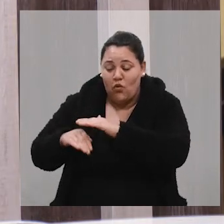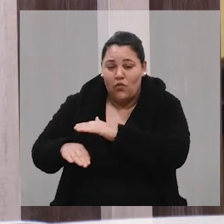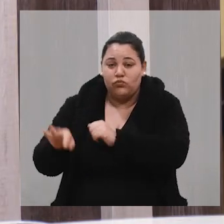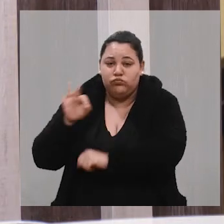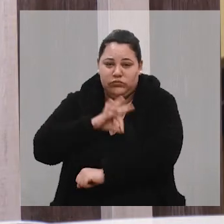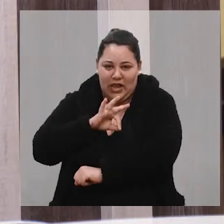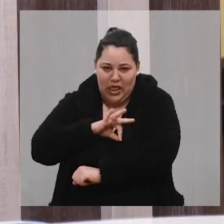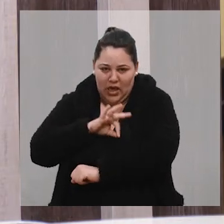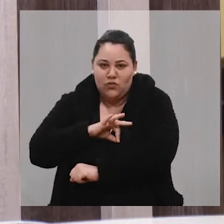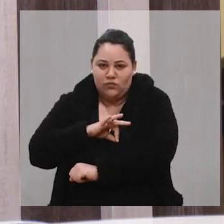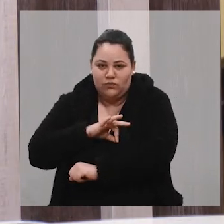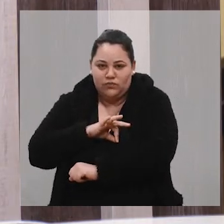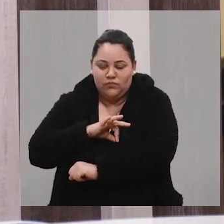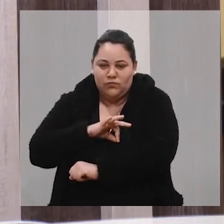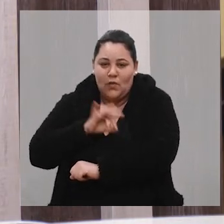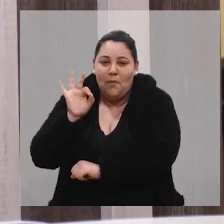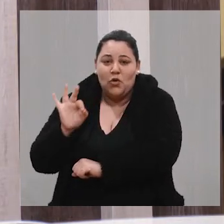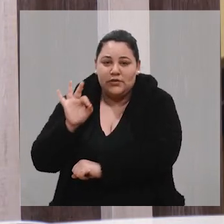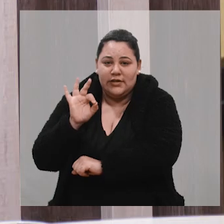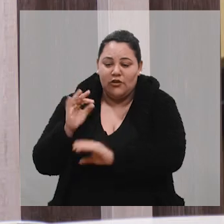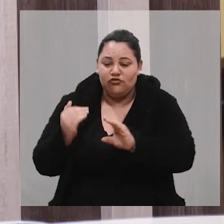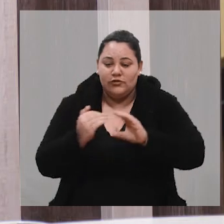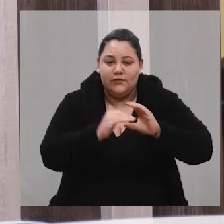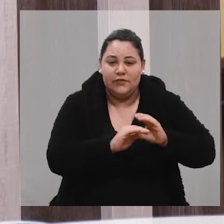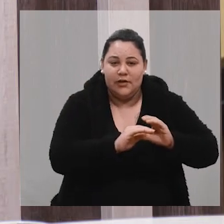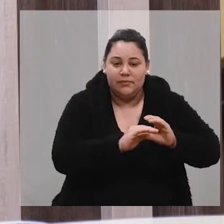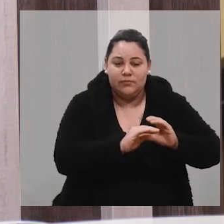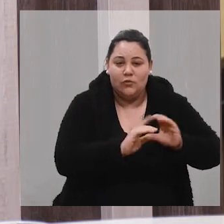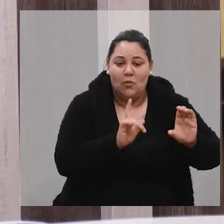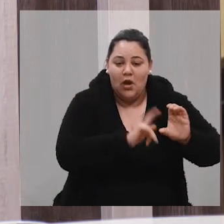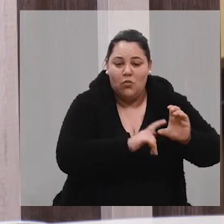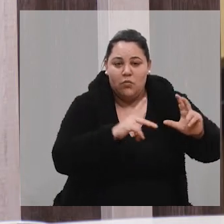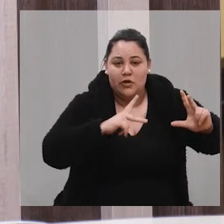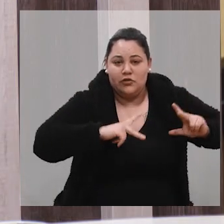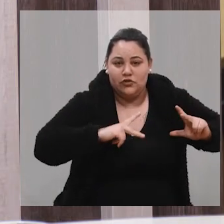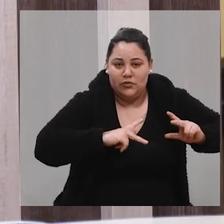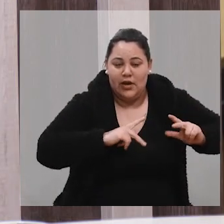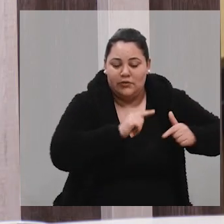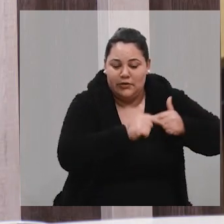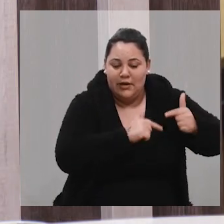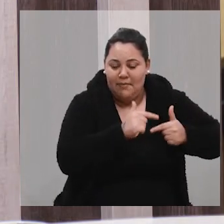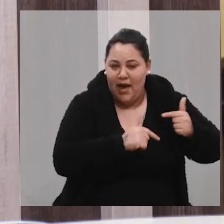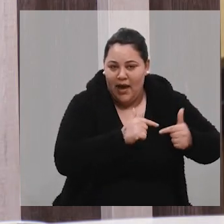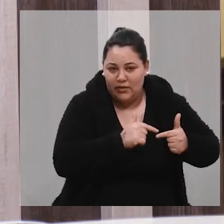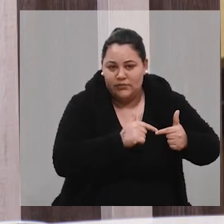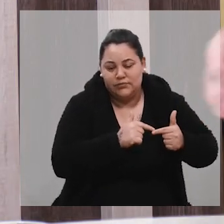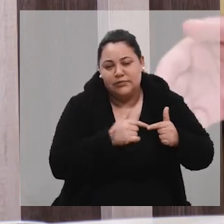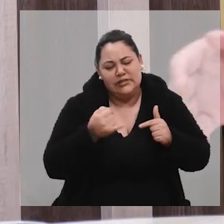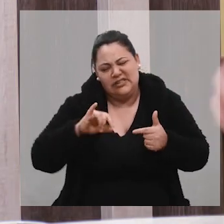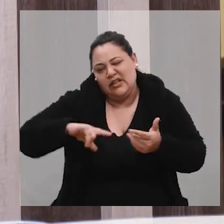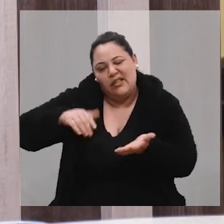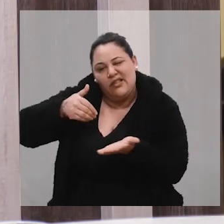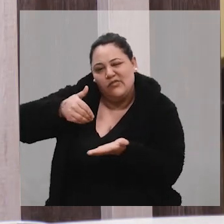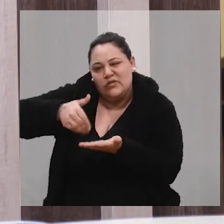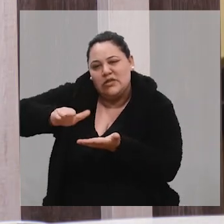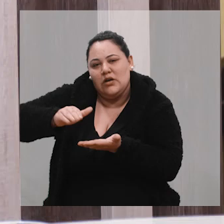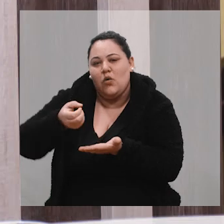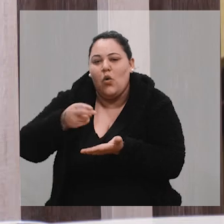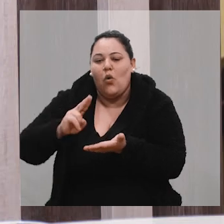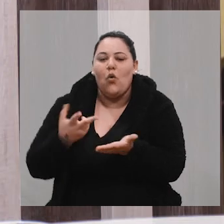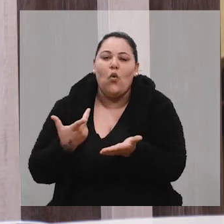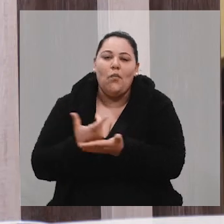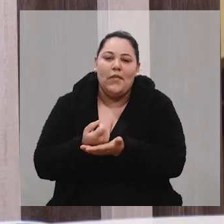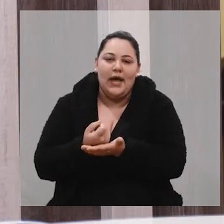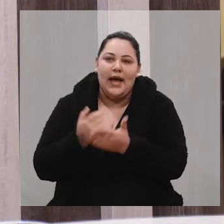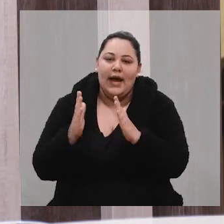de reserva que o trabalhador da iniciativa privada conta no seu trabalho, e se for demitido ou se for